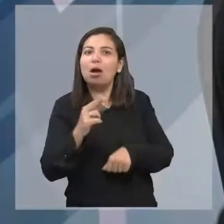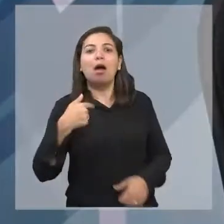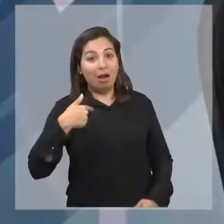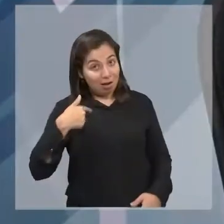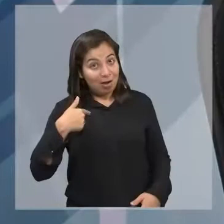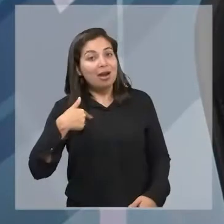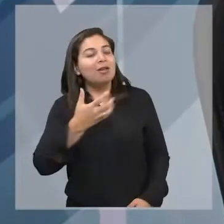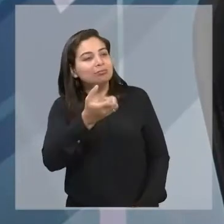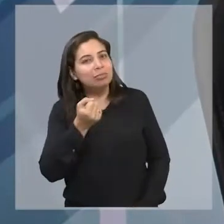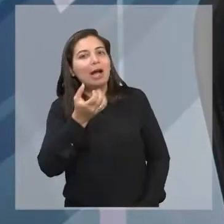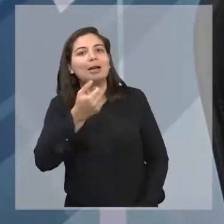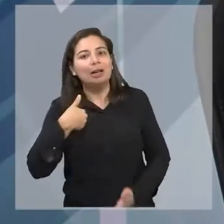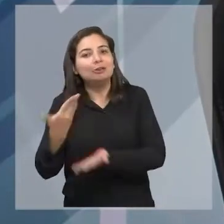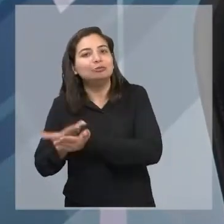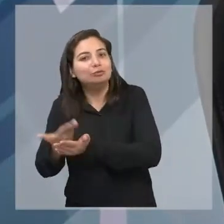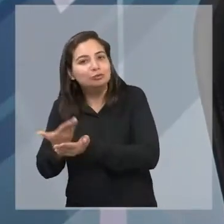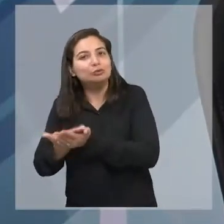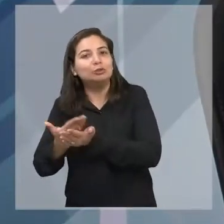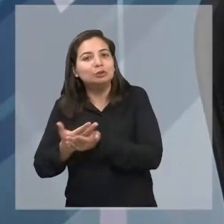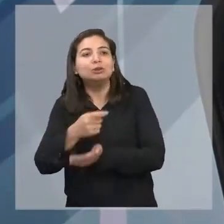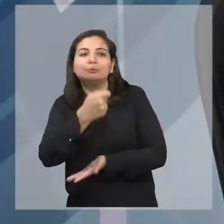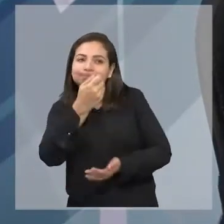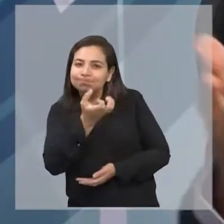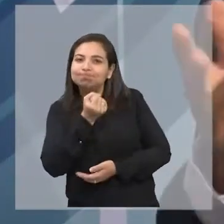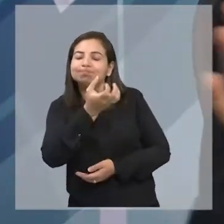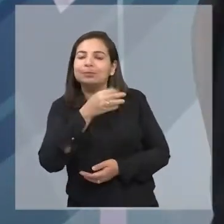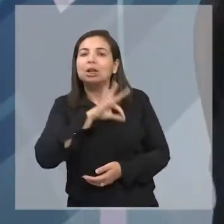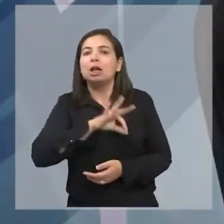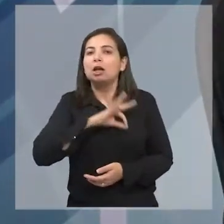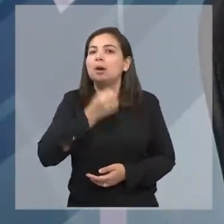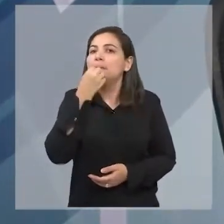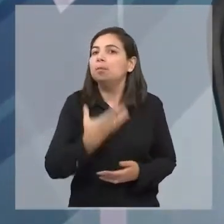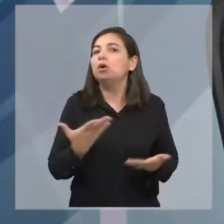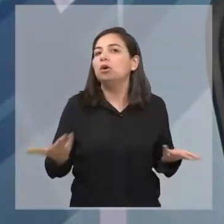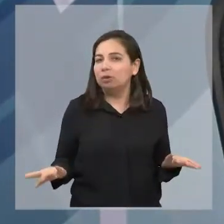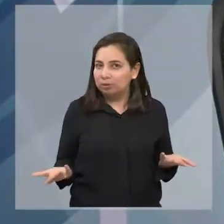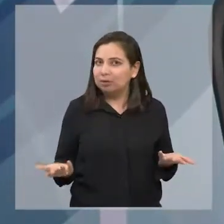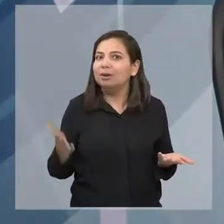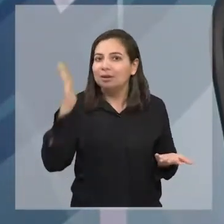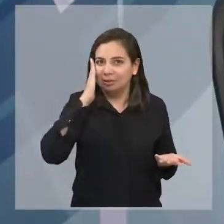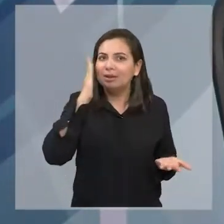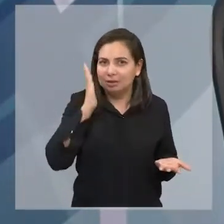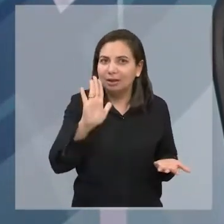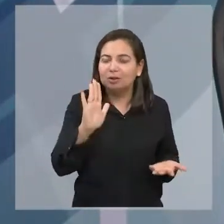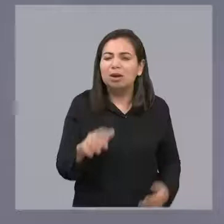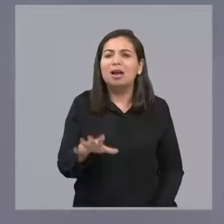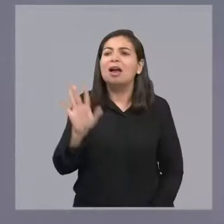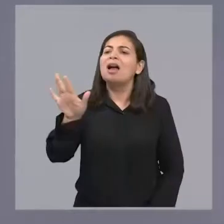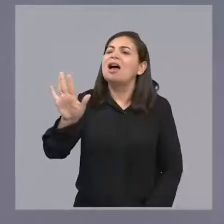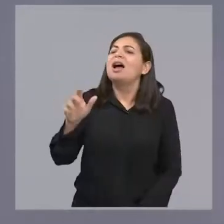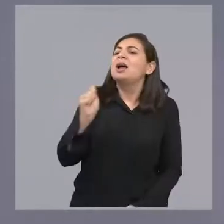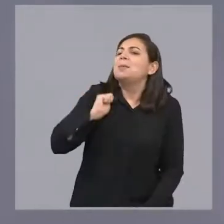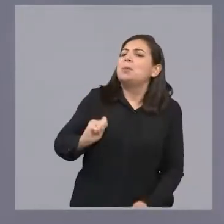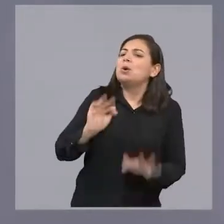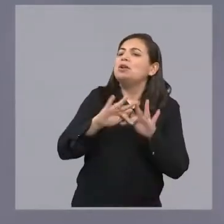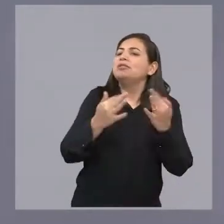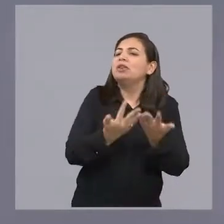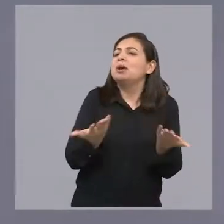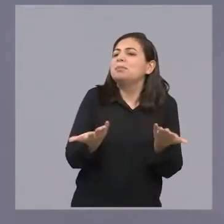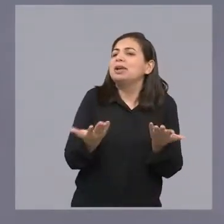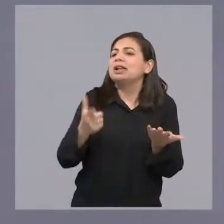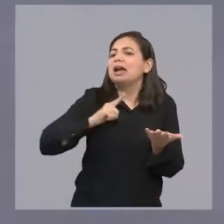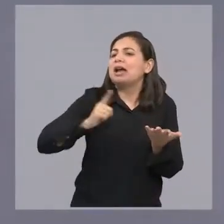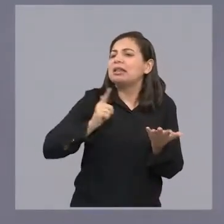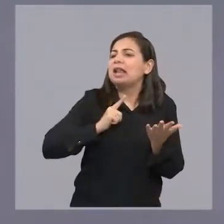Mas é não diferente. Não é para estudar mestrado ou doutorado, não. Sim. Eu tô criticando a Bolsa Família? Não, estou só dizendo que tem gente que está sofrendo